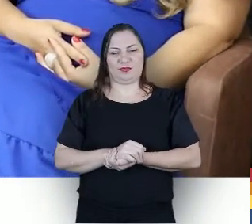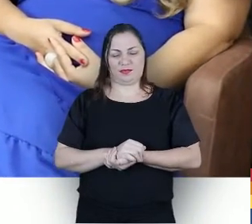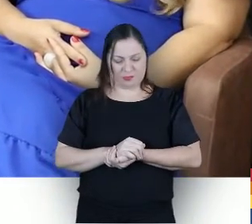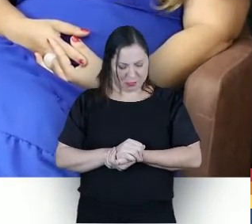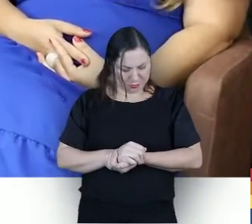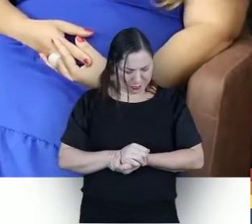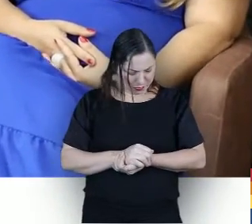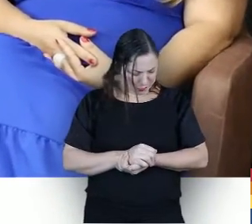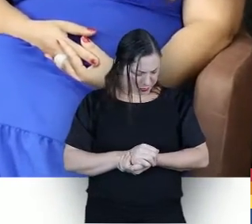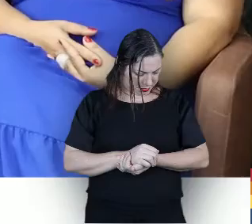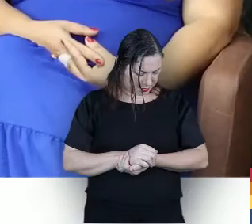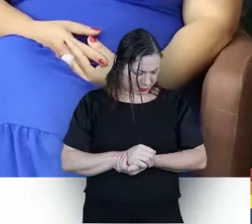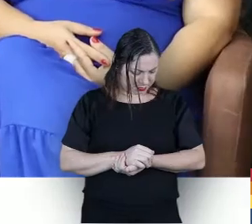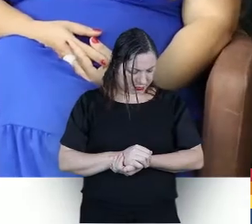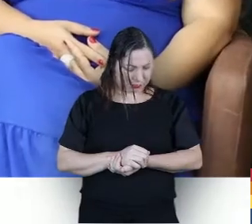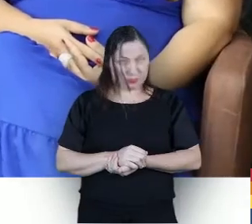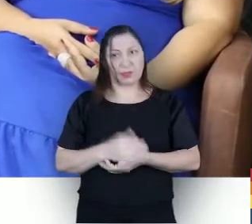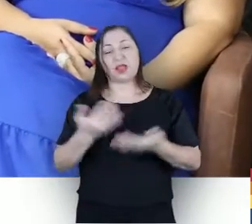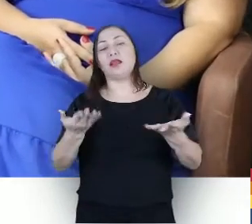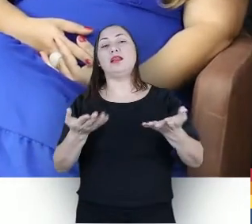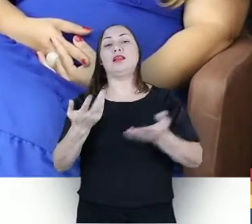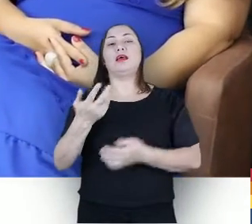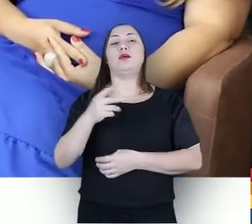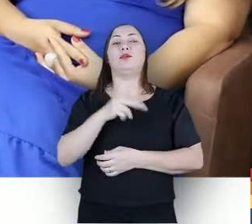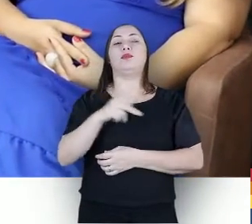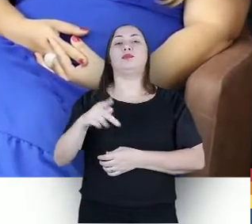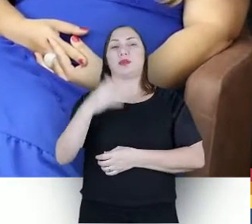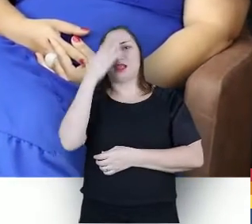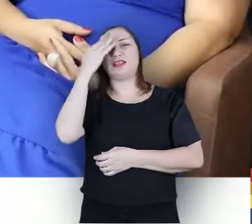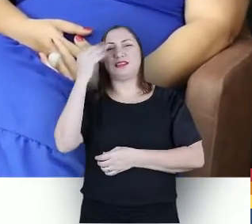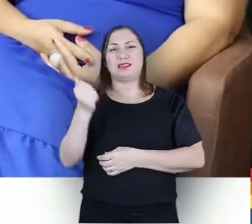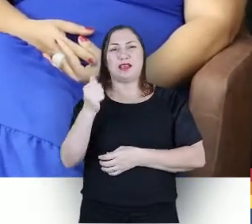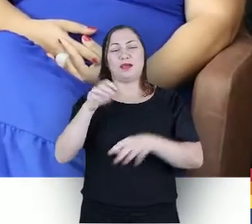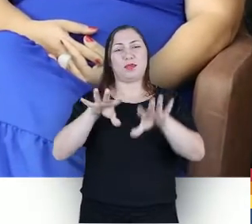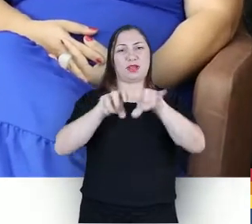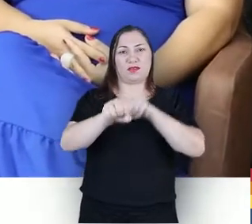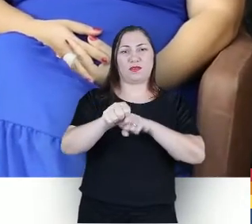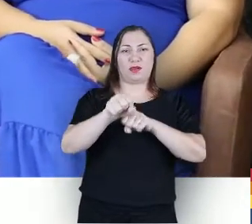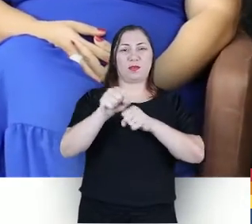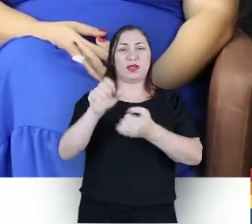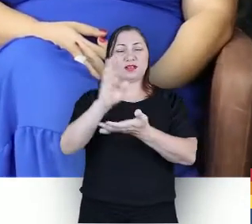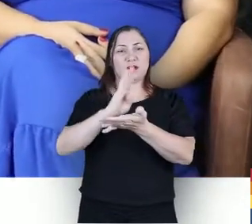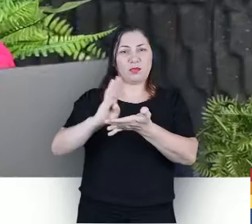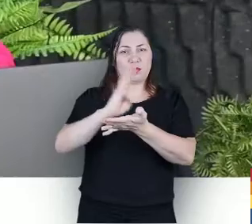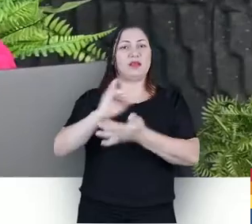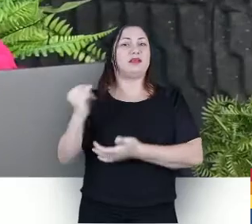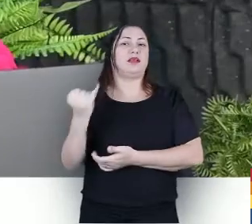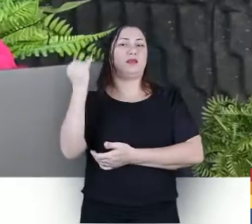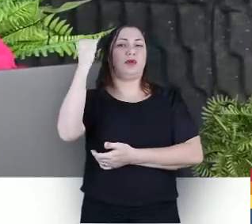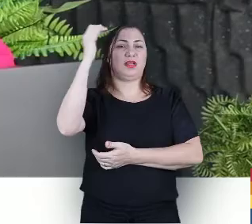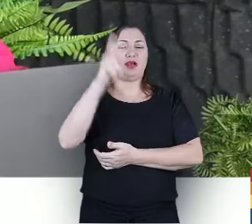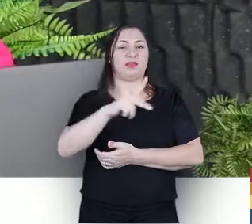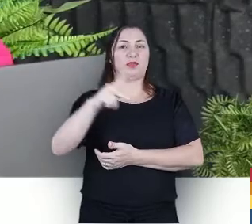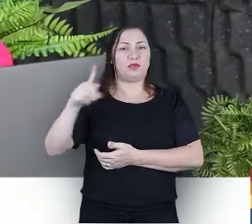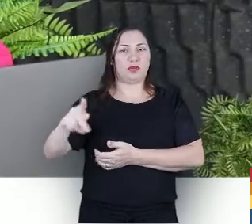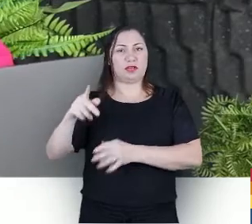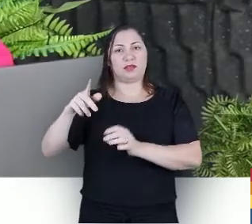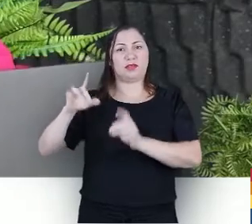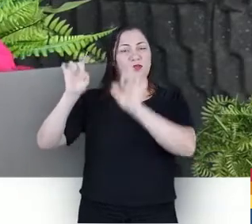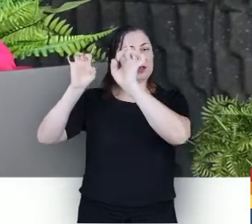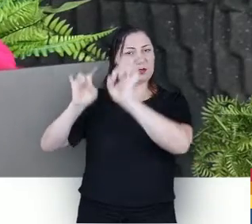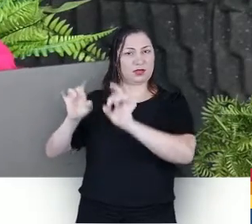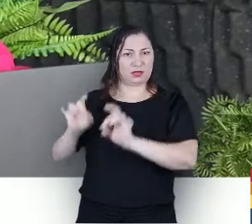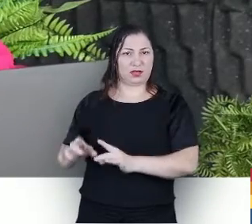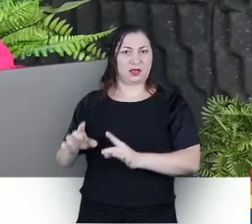surtindo efeito, né? Você nos trouxe exemplos e eu acredito que é isso. Então, professoras,